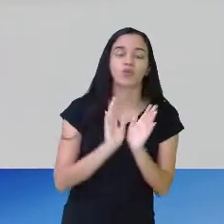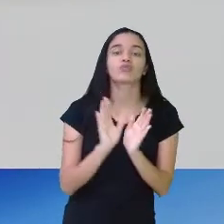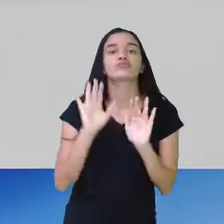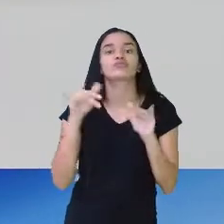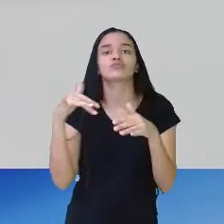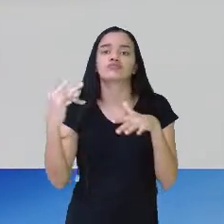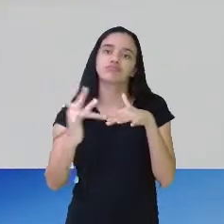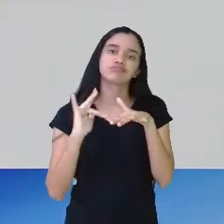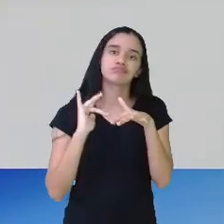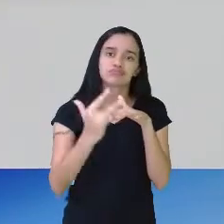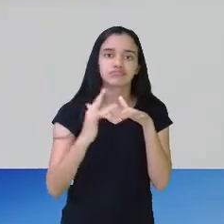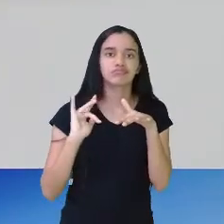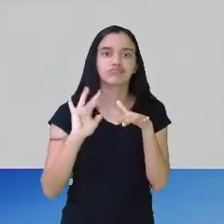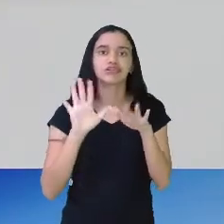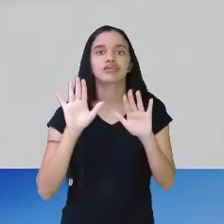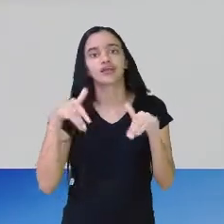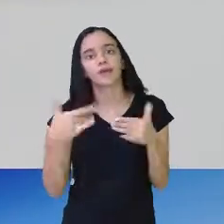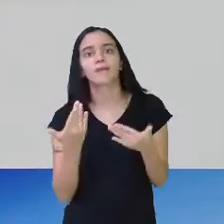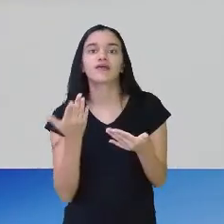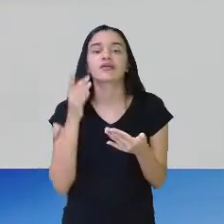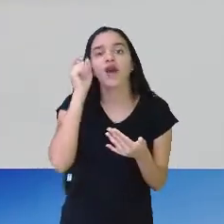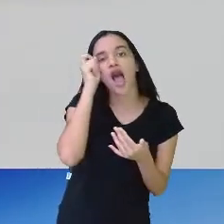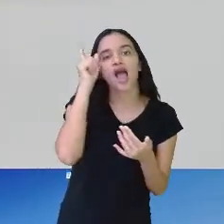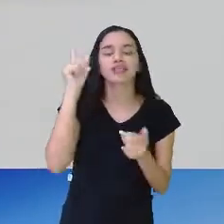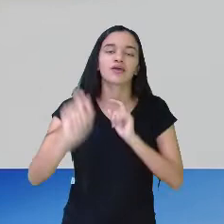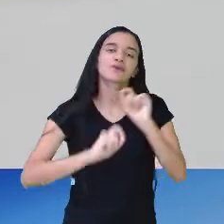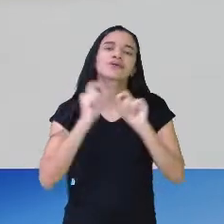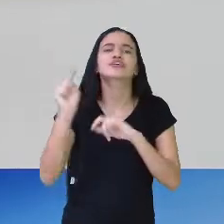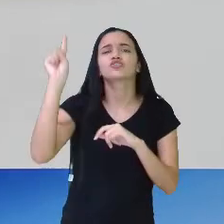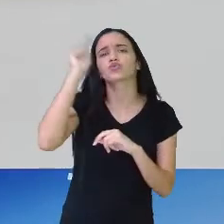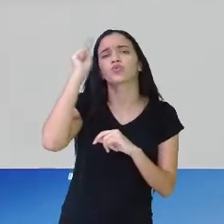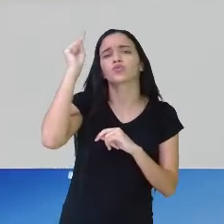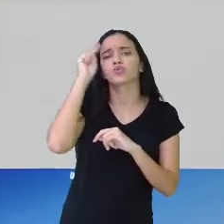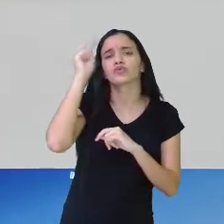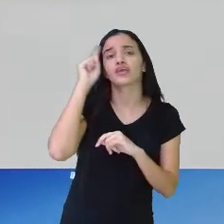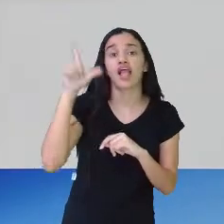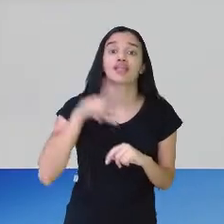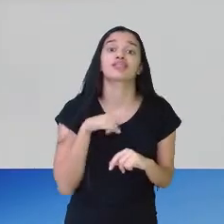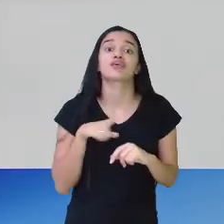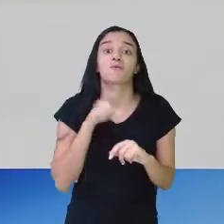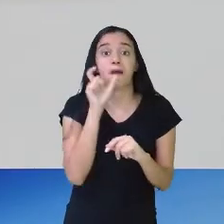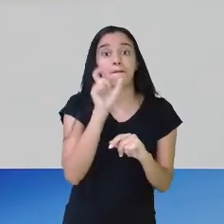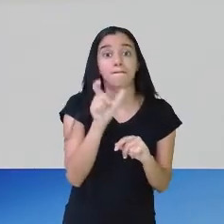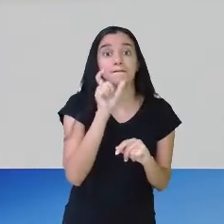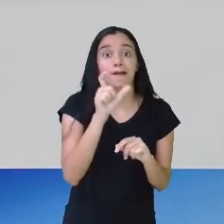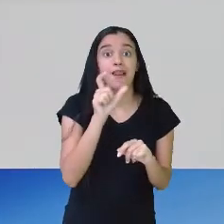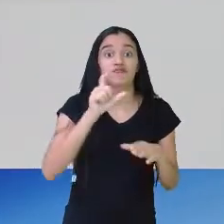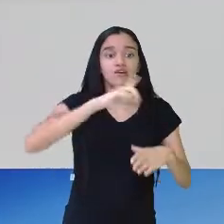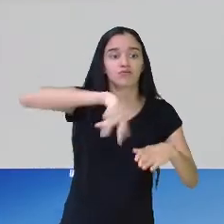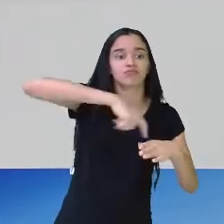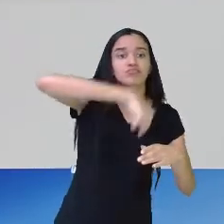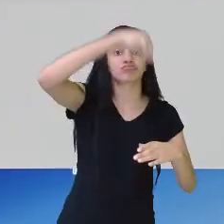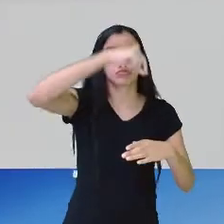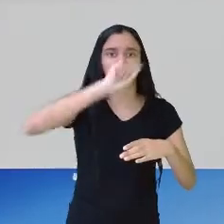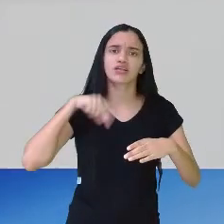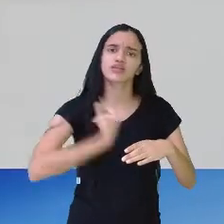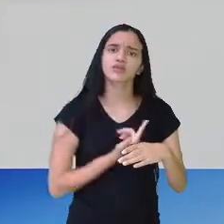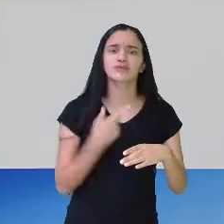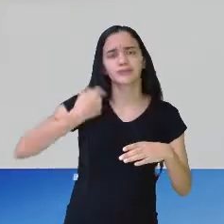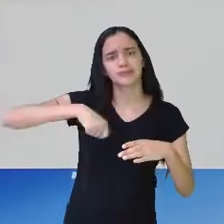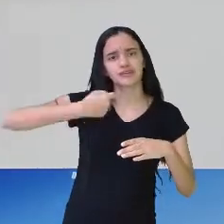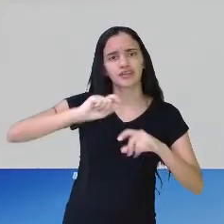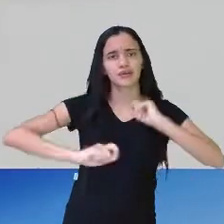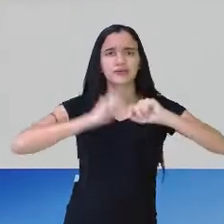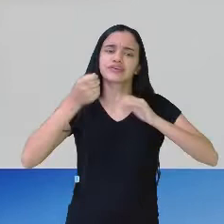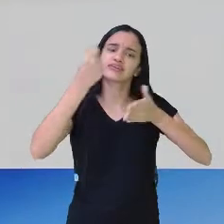social, aí que eu não vou dizer. E a ideia era que todo dia havia uma palavra que seria sorteada. E a gente precisaria